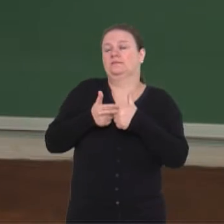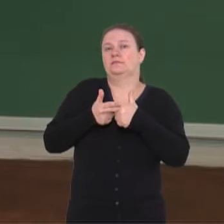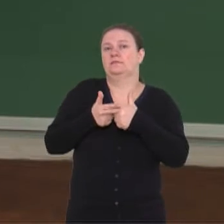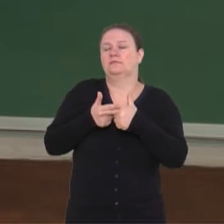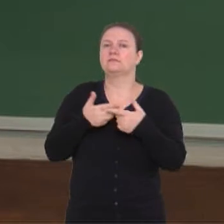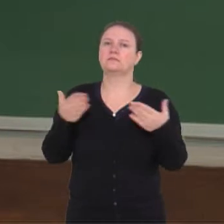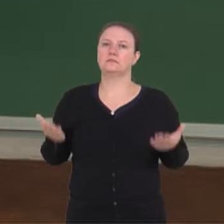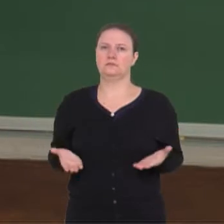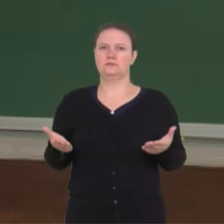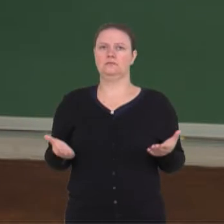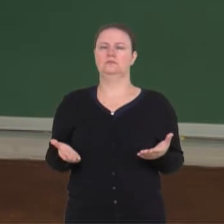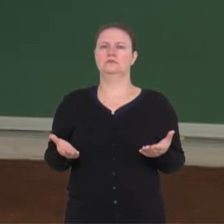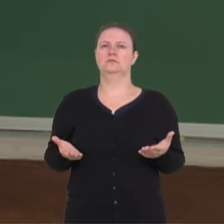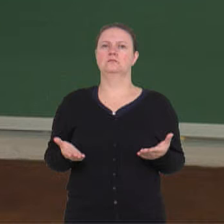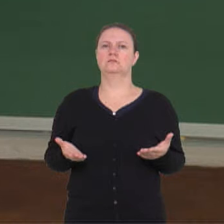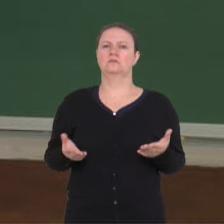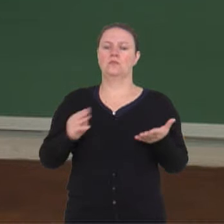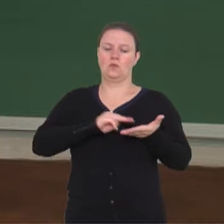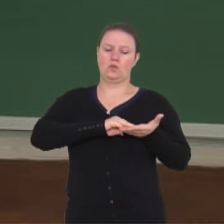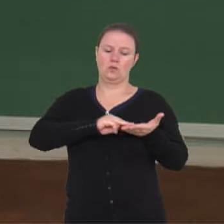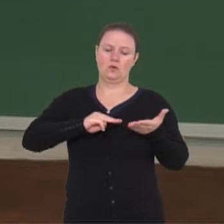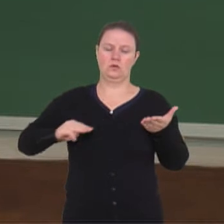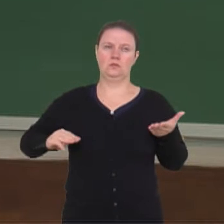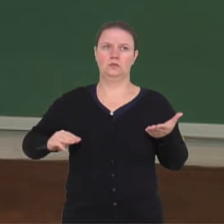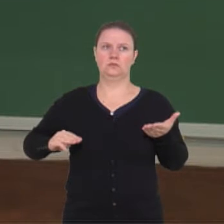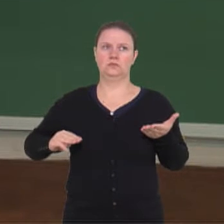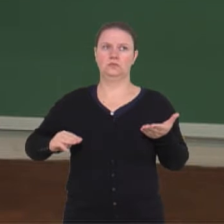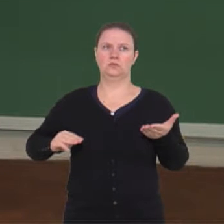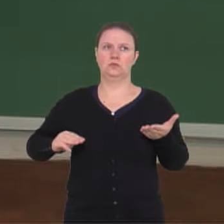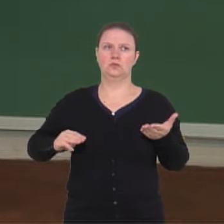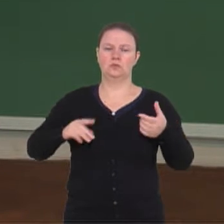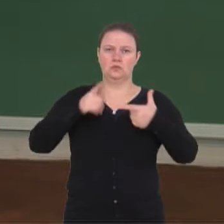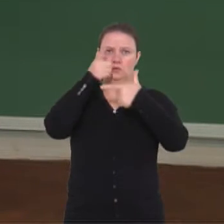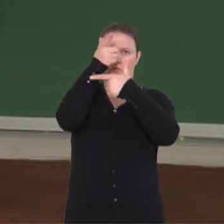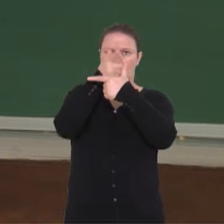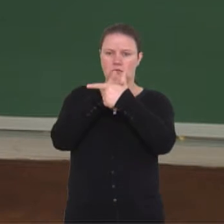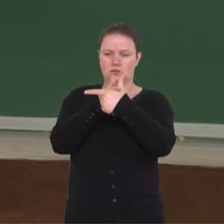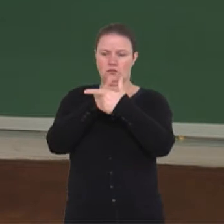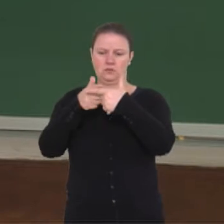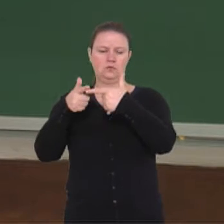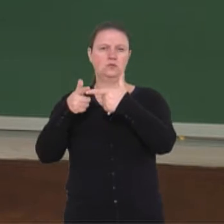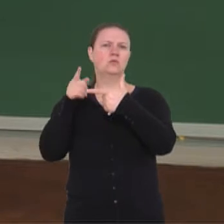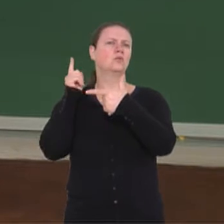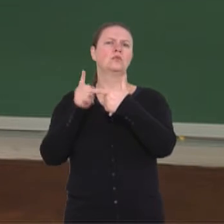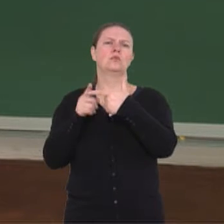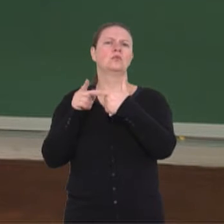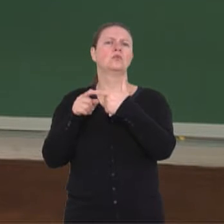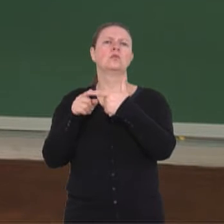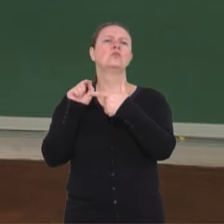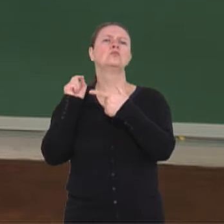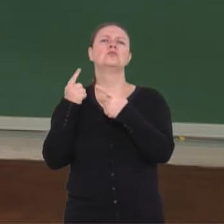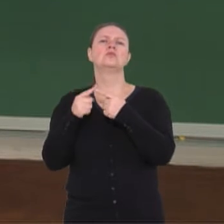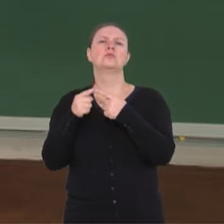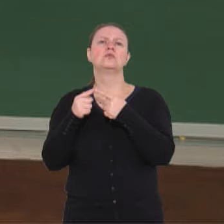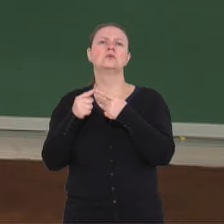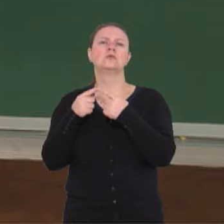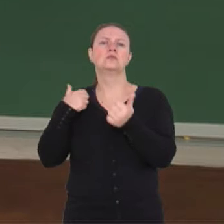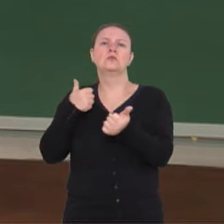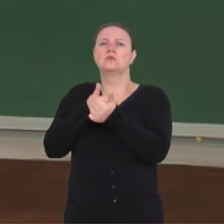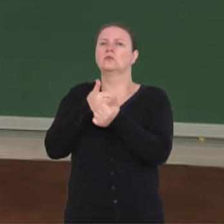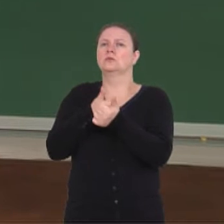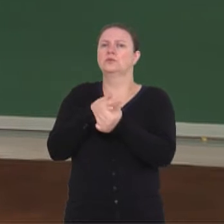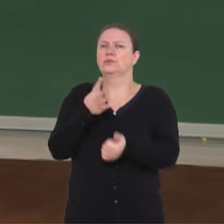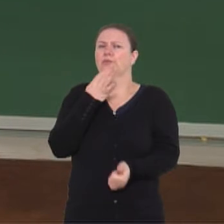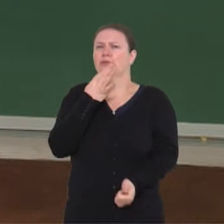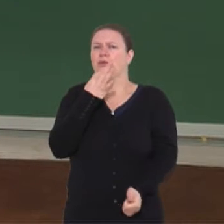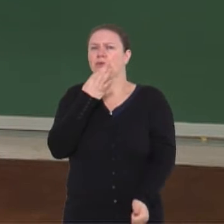divisão aqui, eu escolhi o método da chave, que é aquele que mais se aproxima ao algoritmo de resolução que você conhece